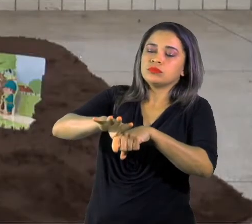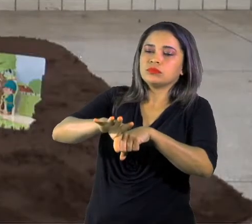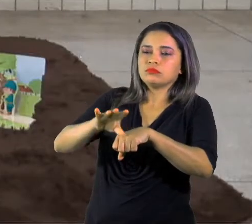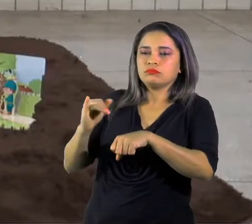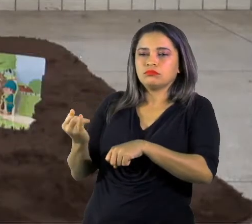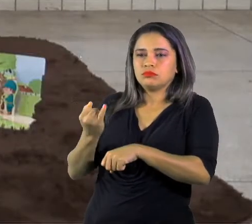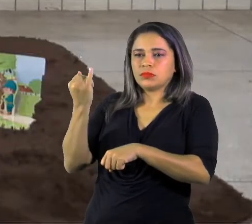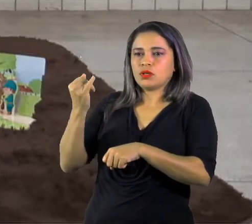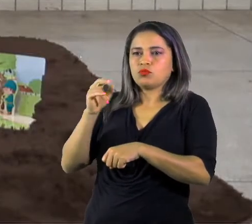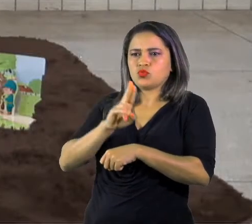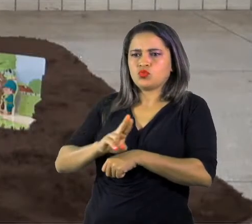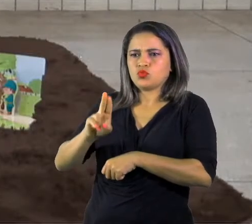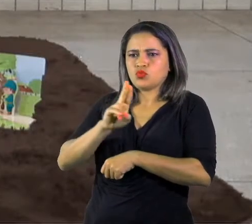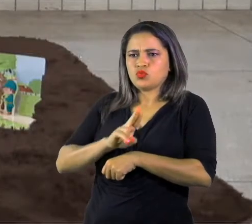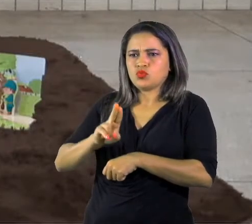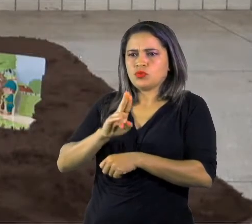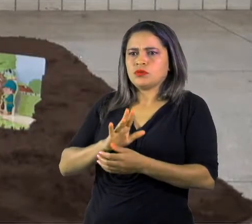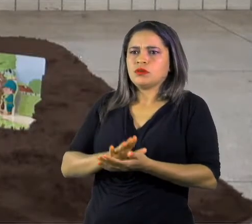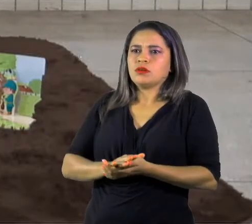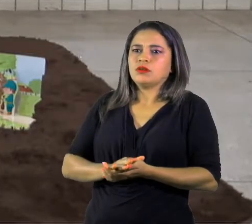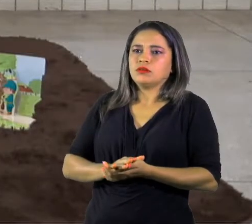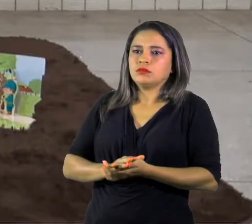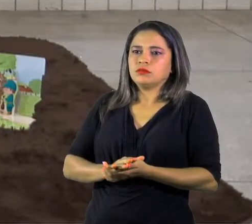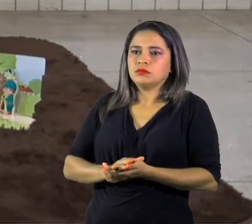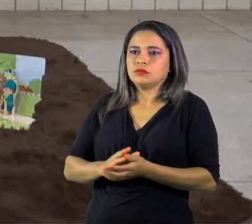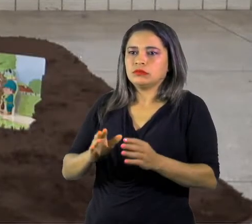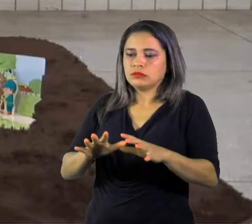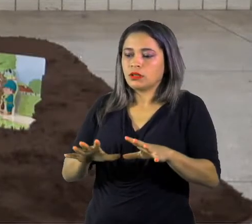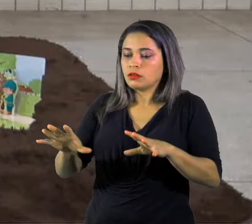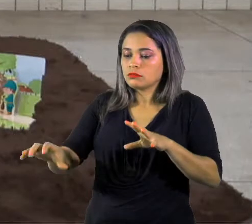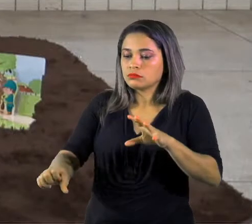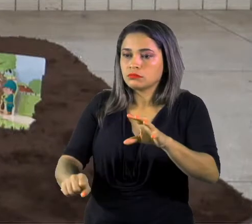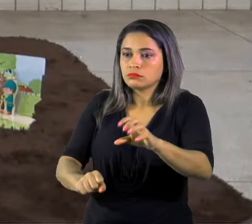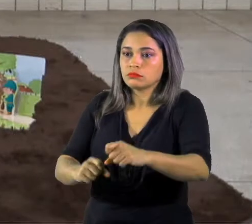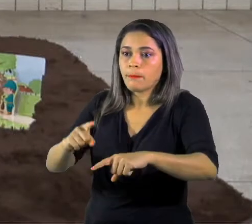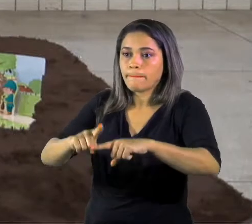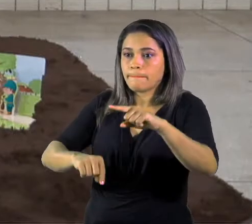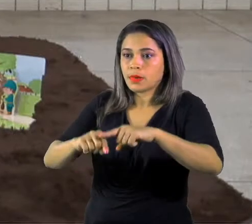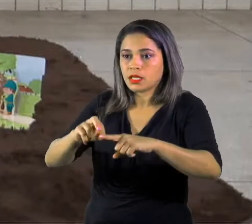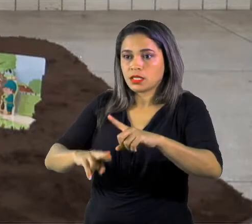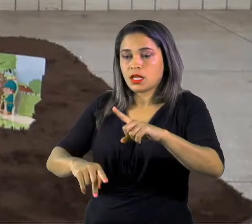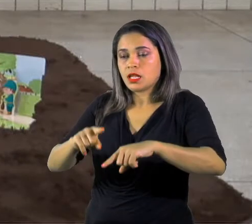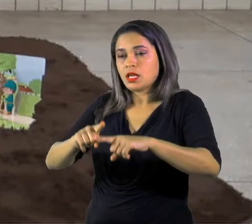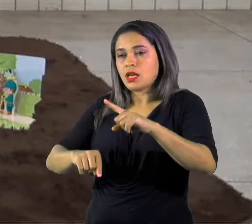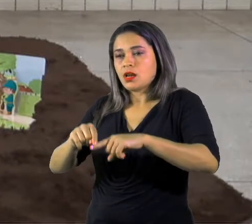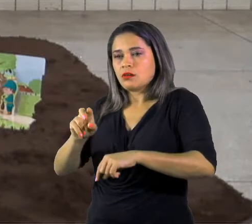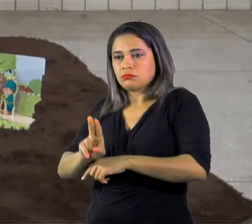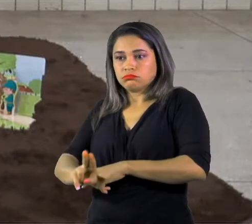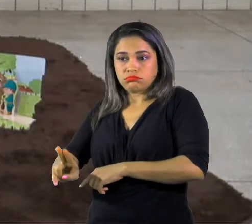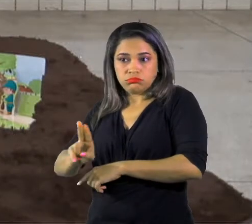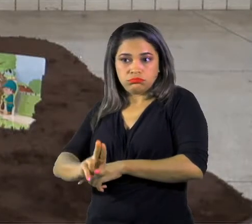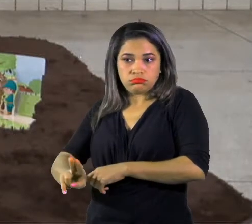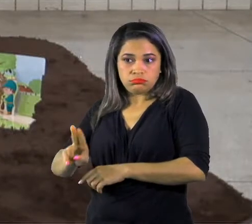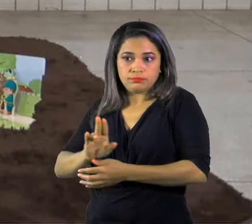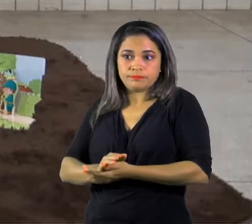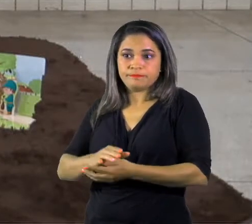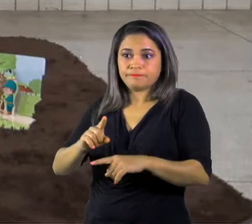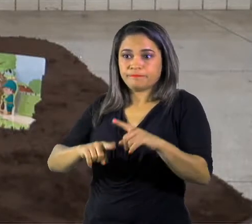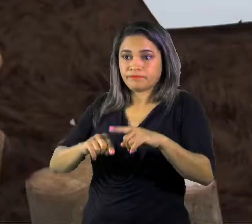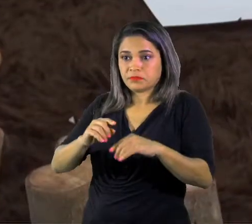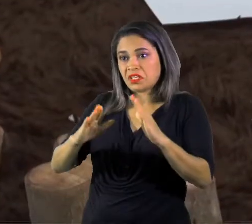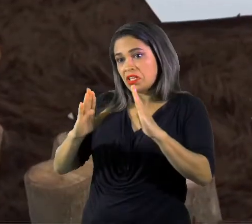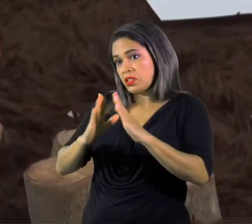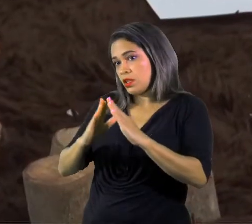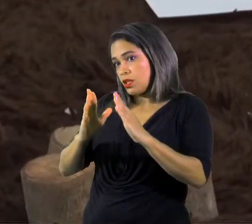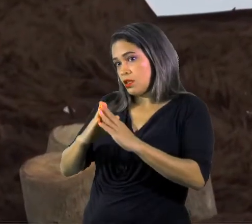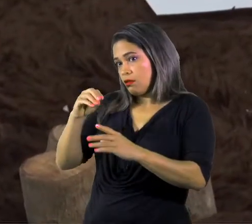os materiais não estruturados, de largo alcance, para fazer o reconto dessa história. Então, com os materiais que a gente tem em casa,